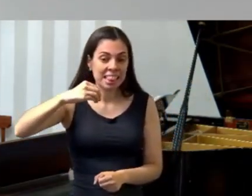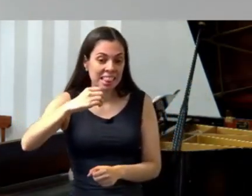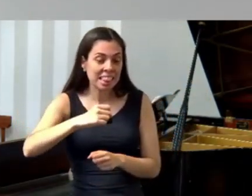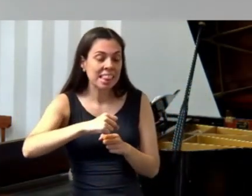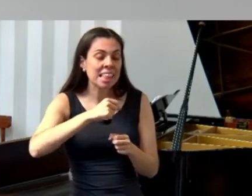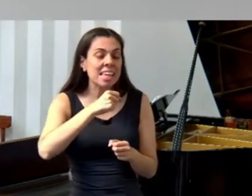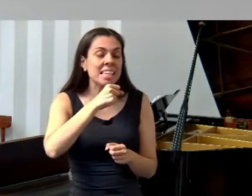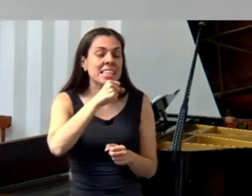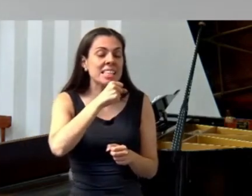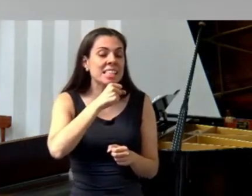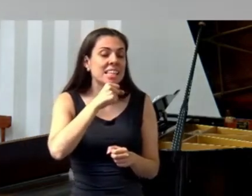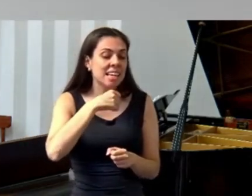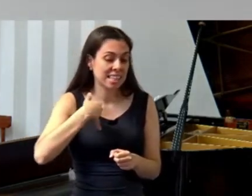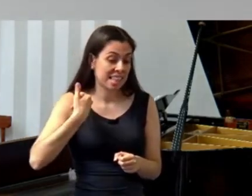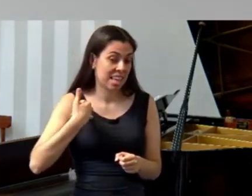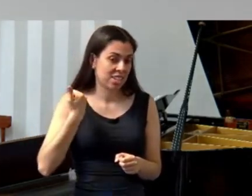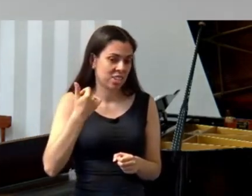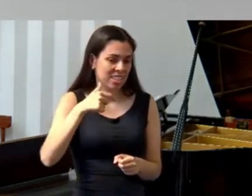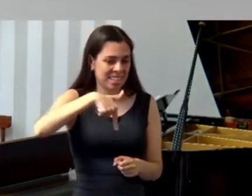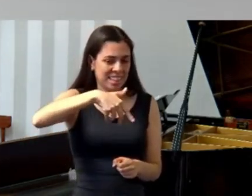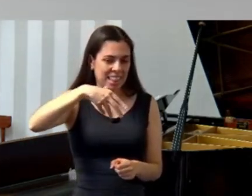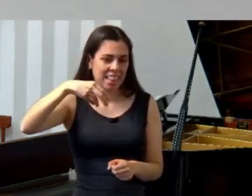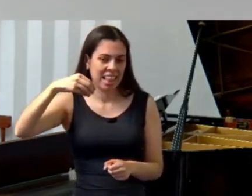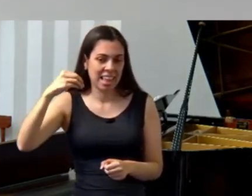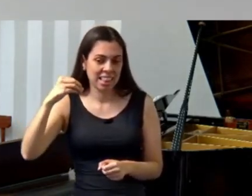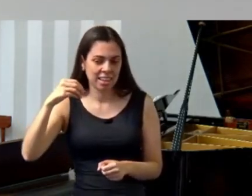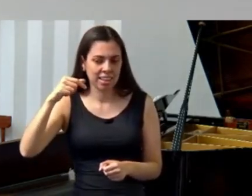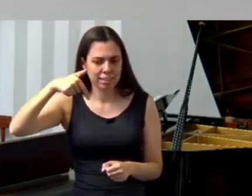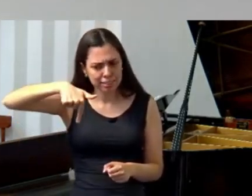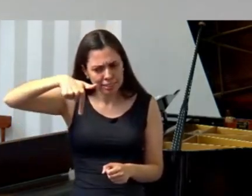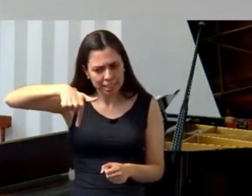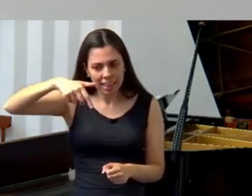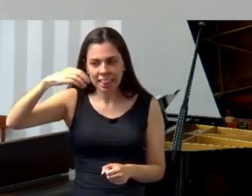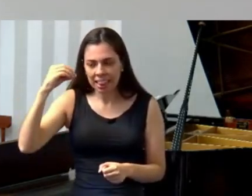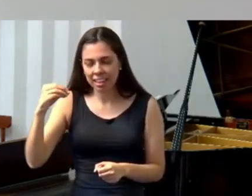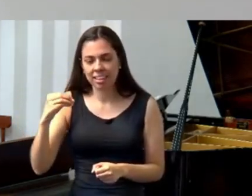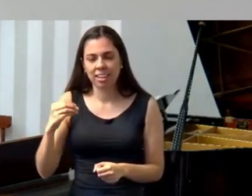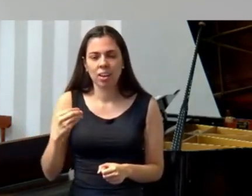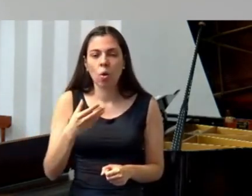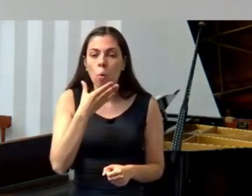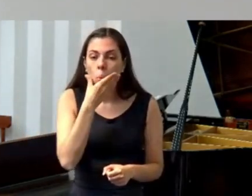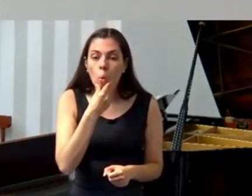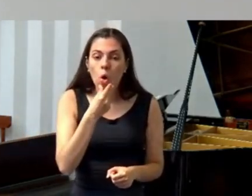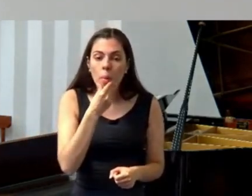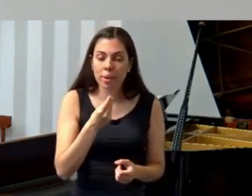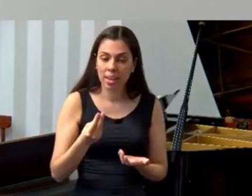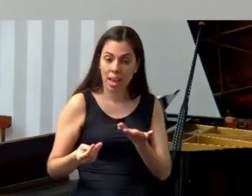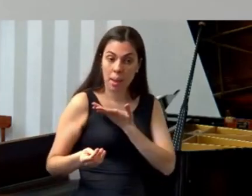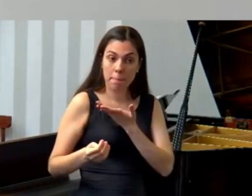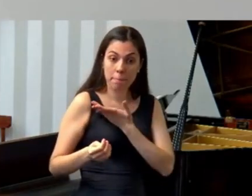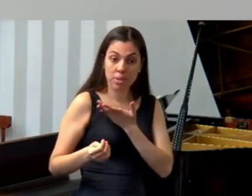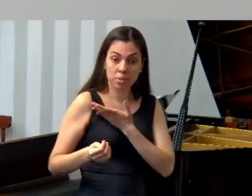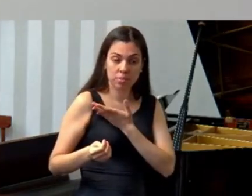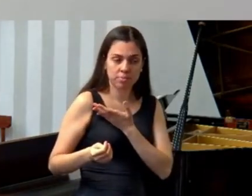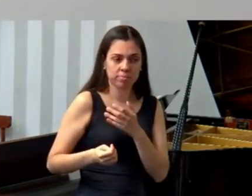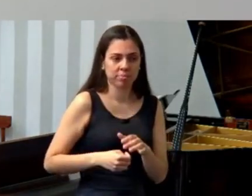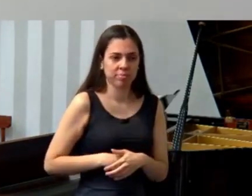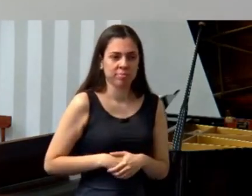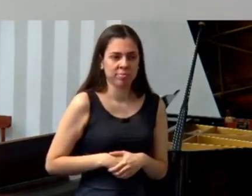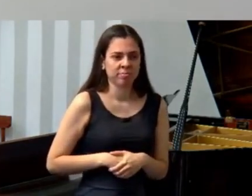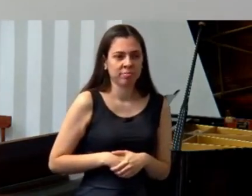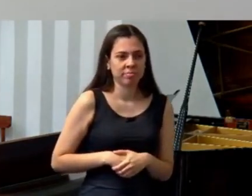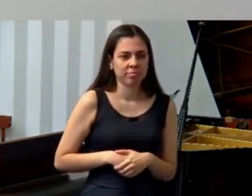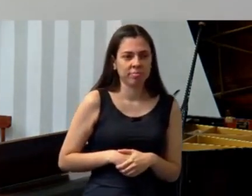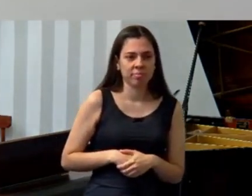te chamou para fazer? Qual o chamado de Deus para a sua vida? Às vezes, as